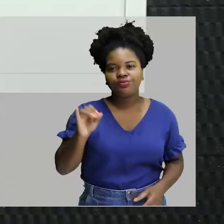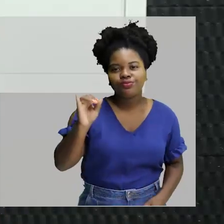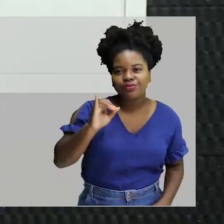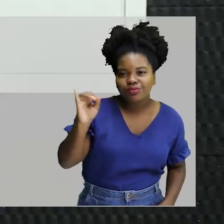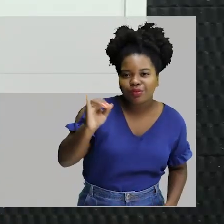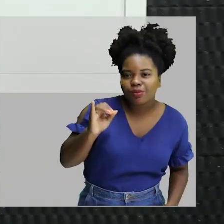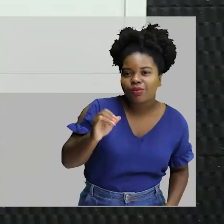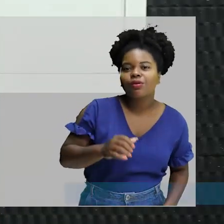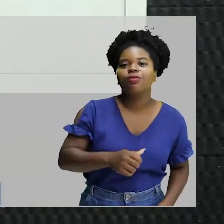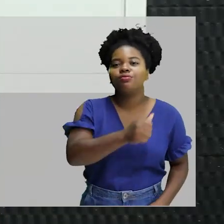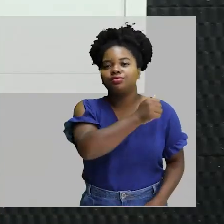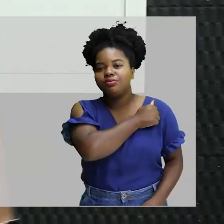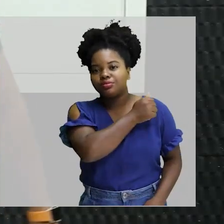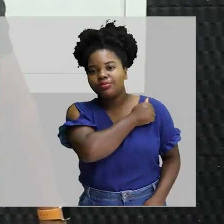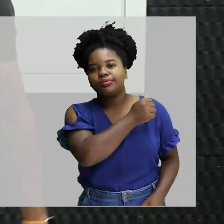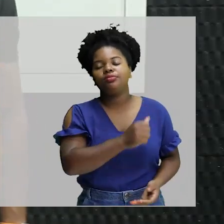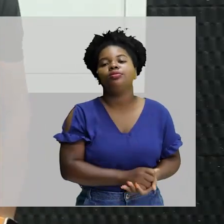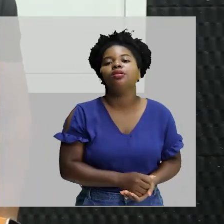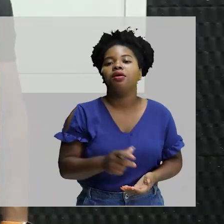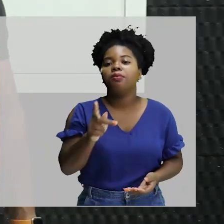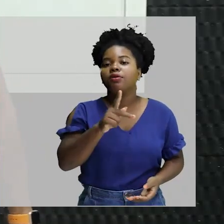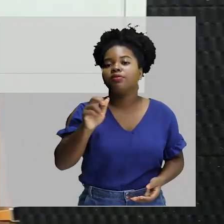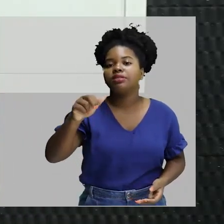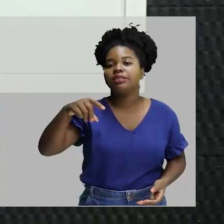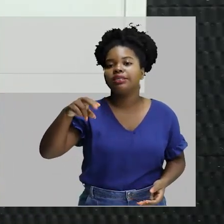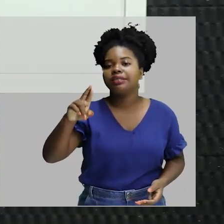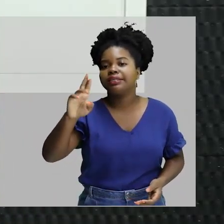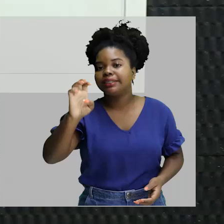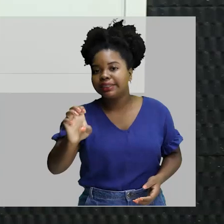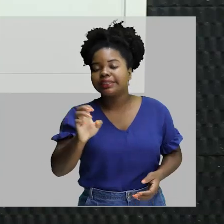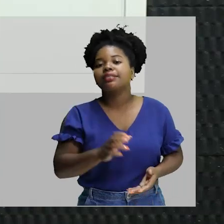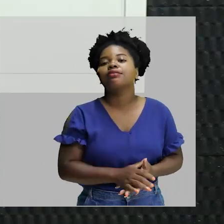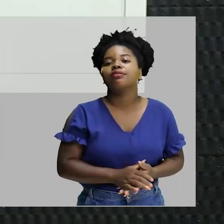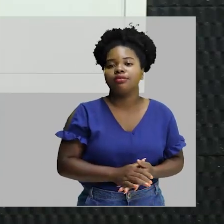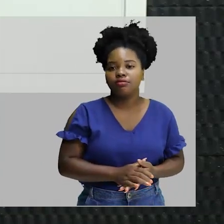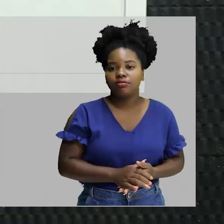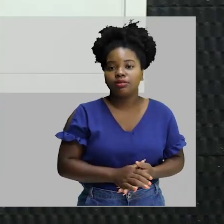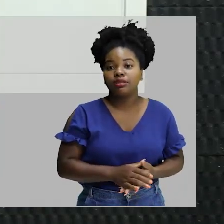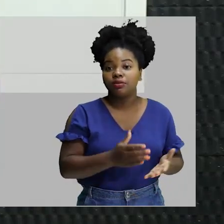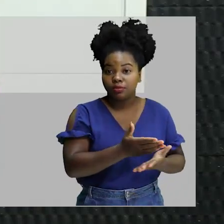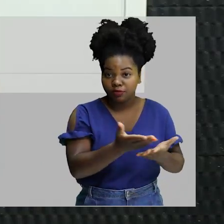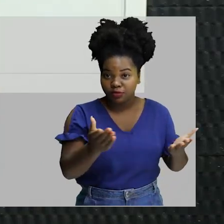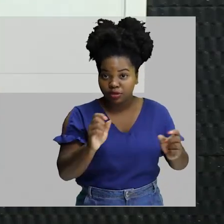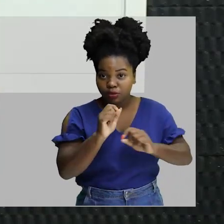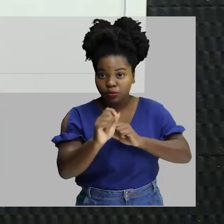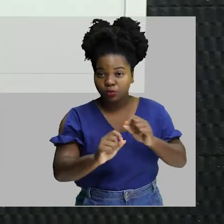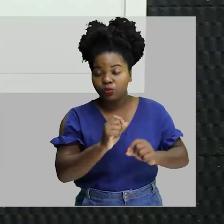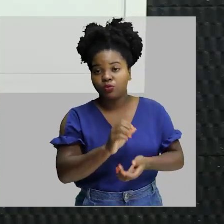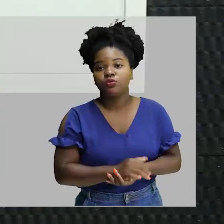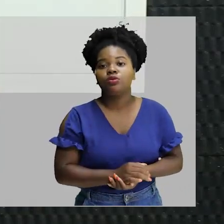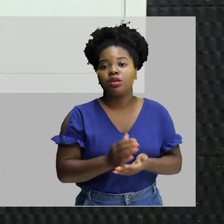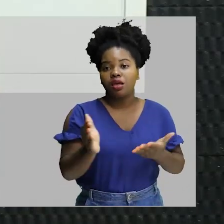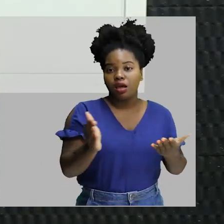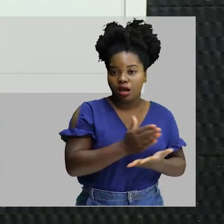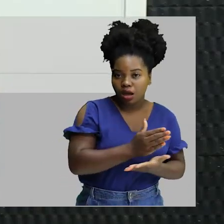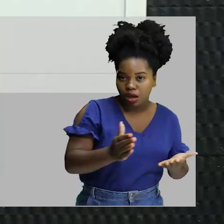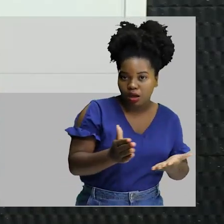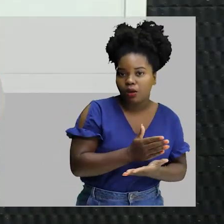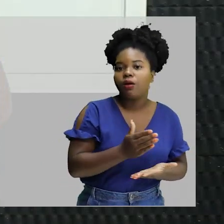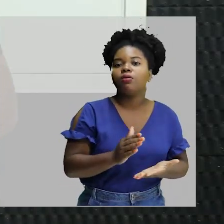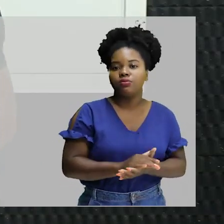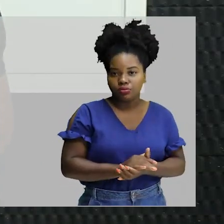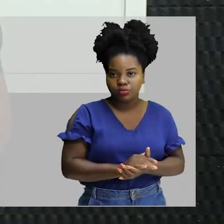Fala, meus queridos alunos, mais uma vez aqui o professor André Luiz trazendo para vocês alguns conhecimentos na área de filosofia, alguns temas